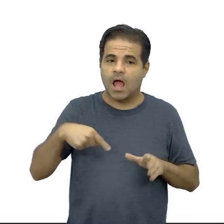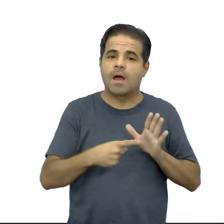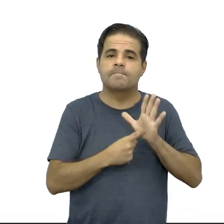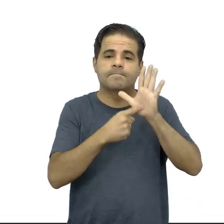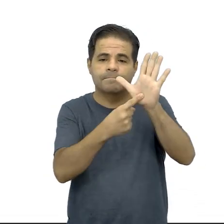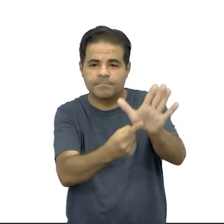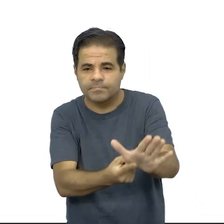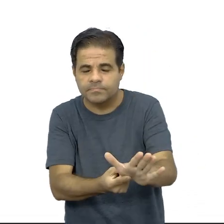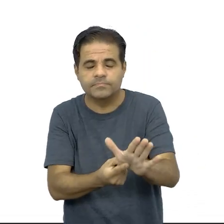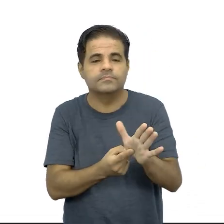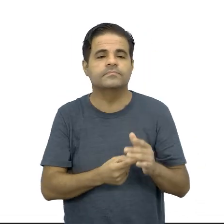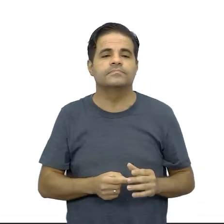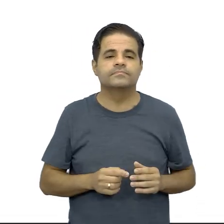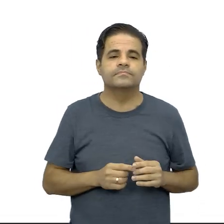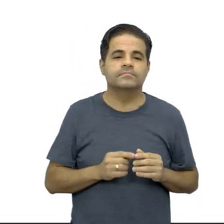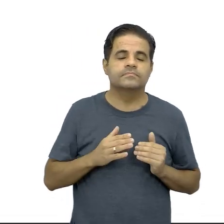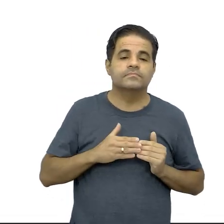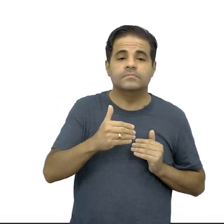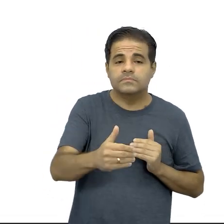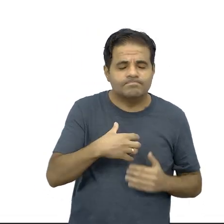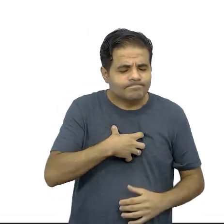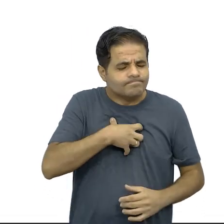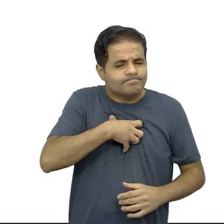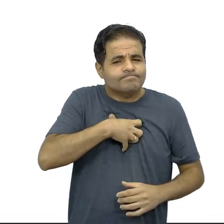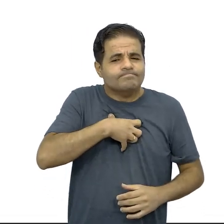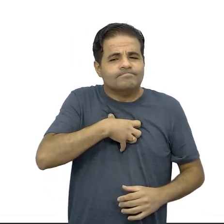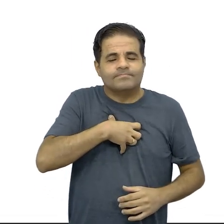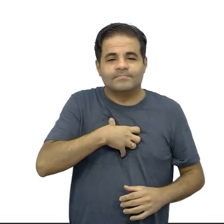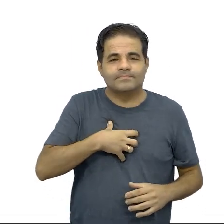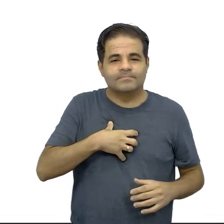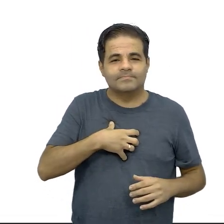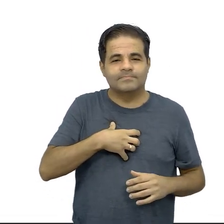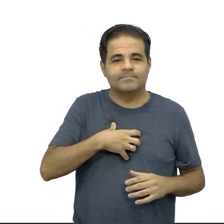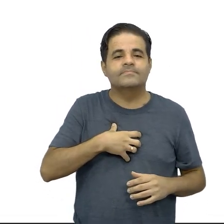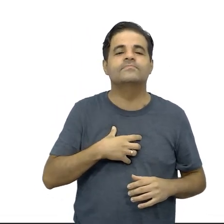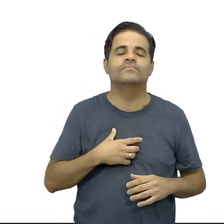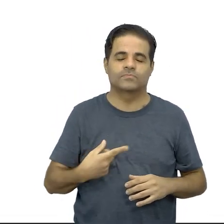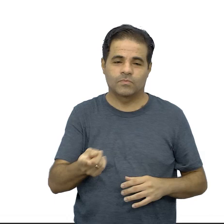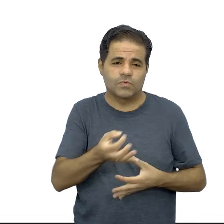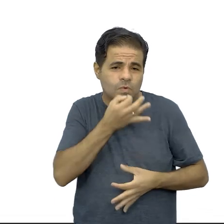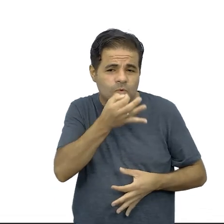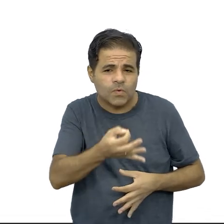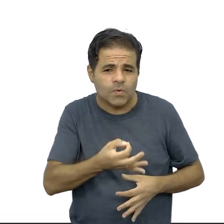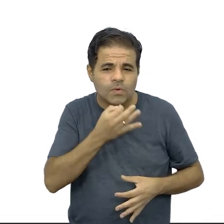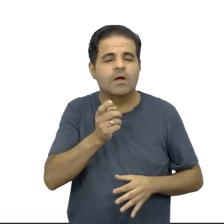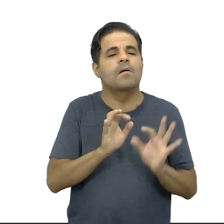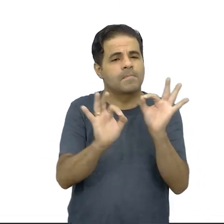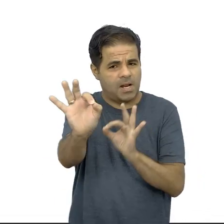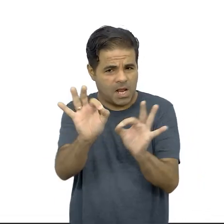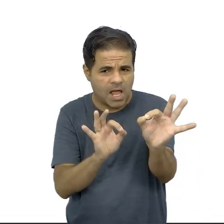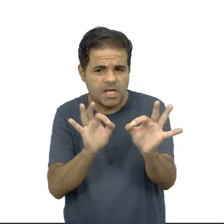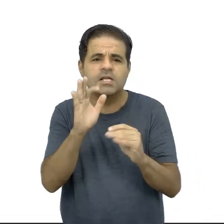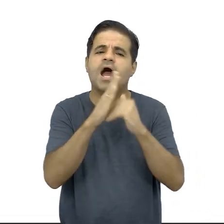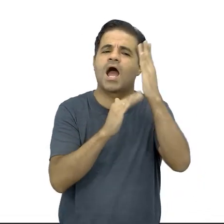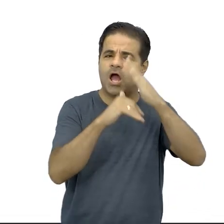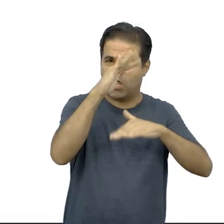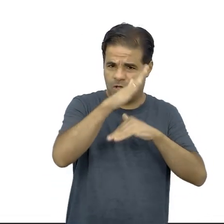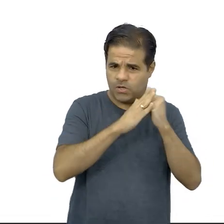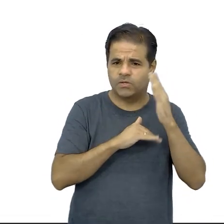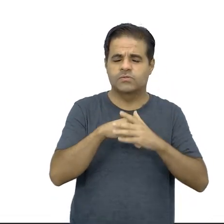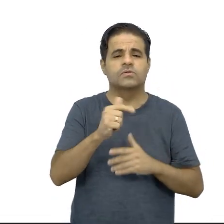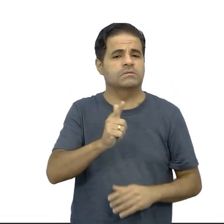apresentamos hoje, se inspire nas sugestões que demos para planejar ações